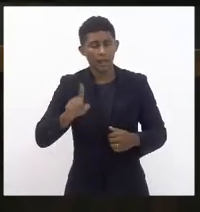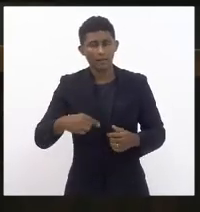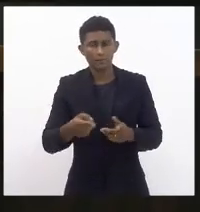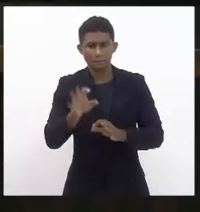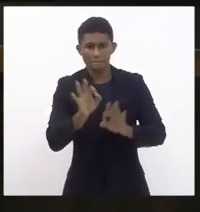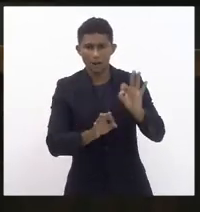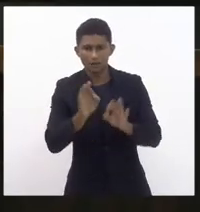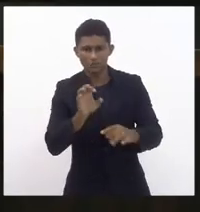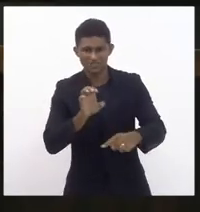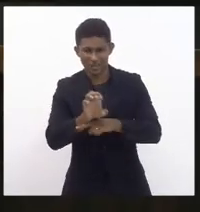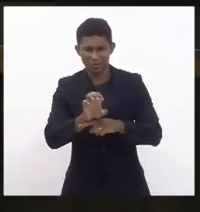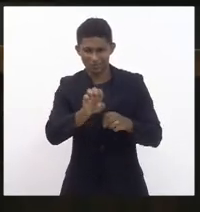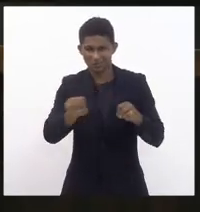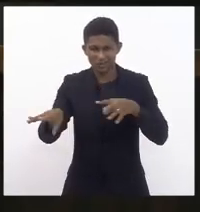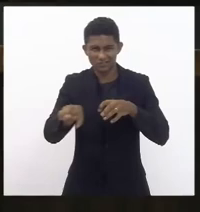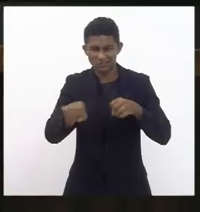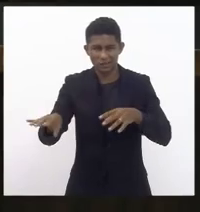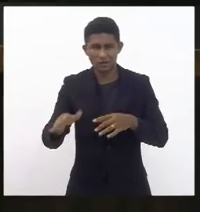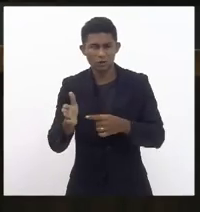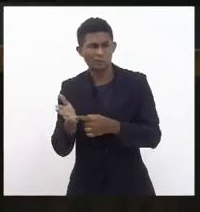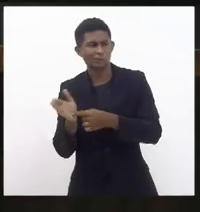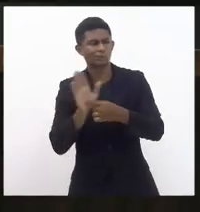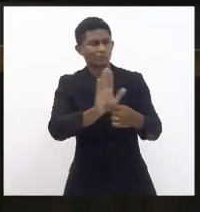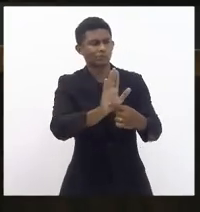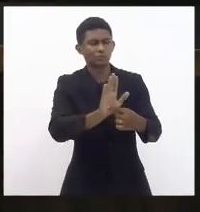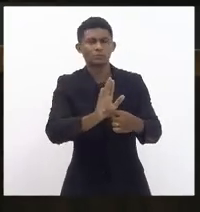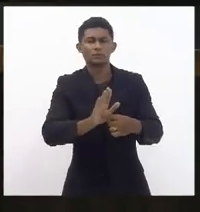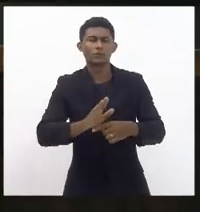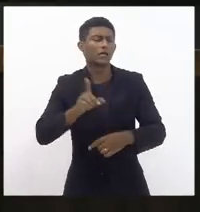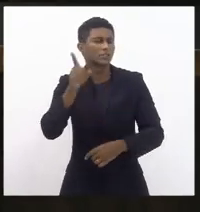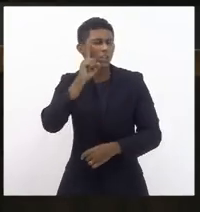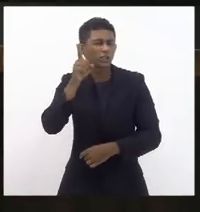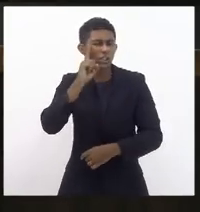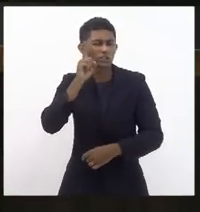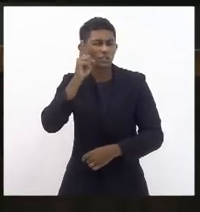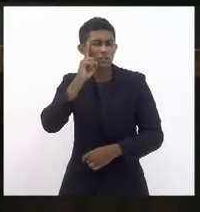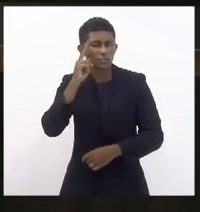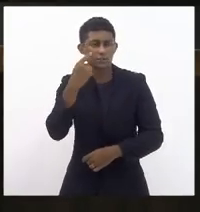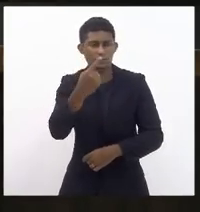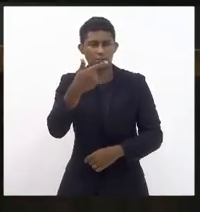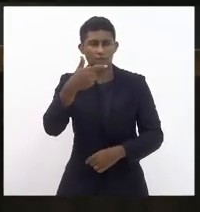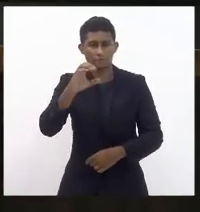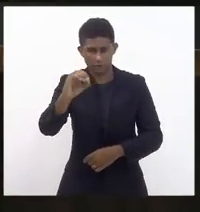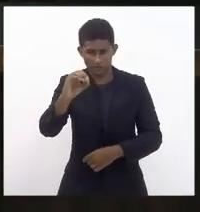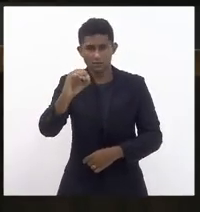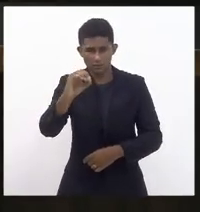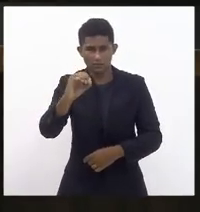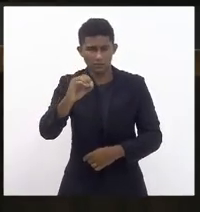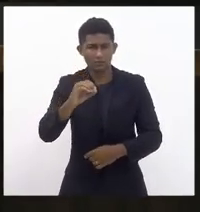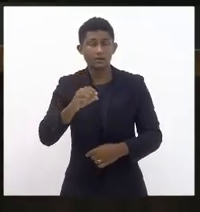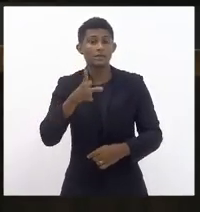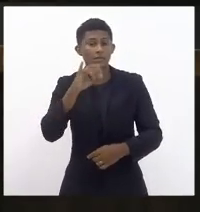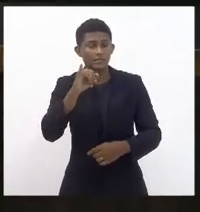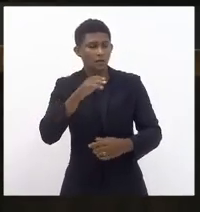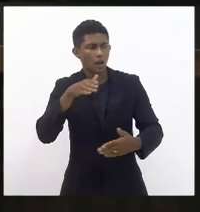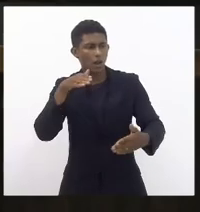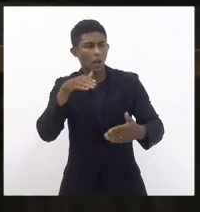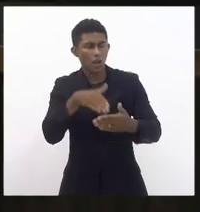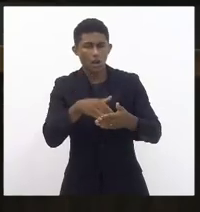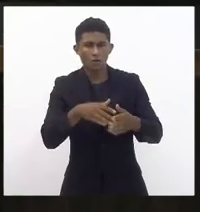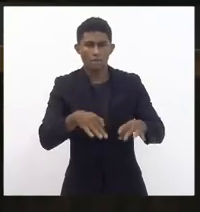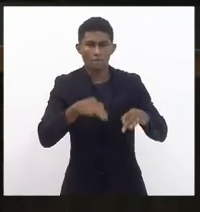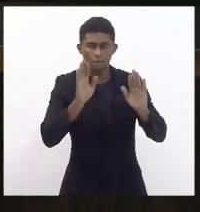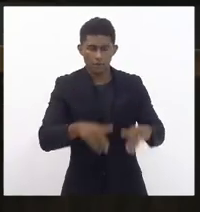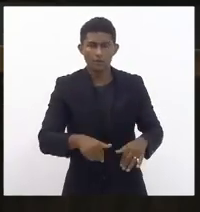plano Estadual de Educação pelo prazo de 180 dias e findo esse prazo que